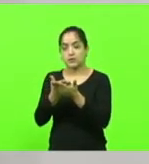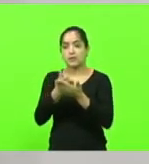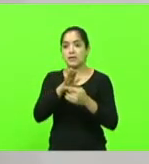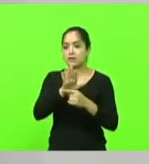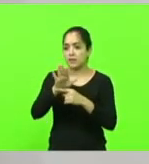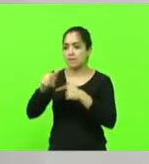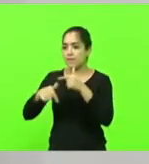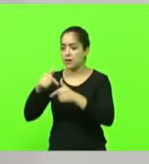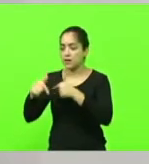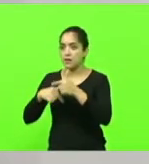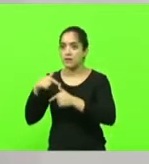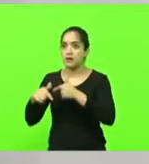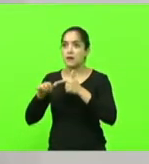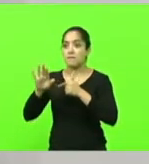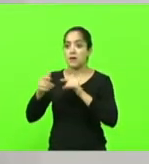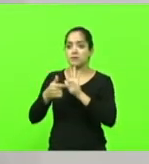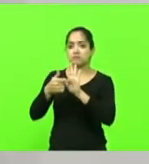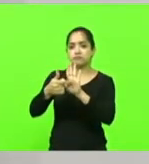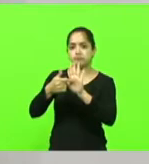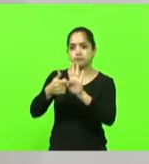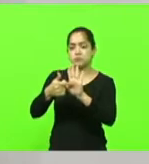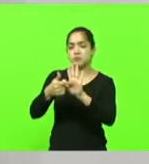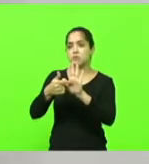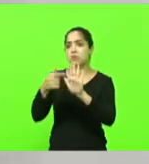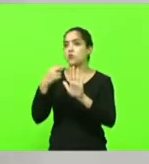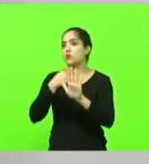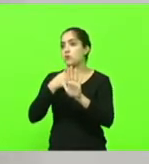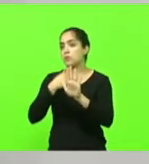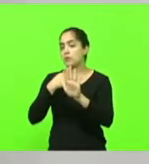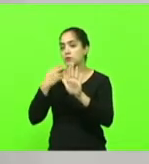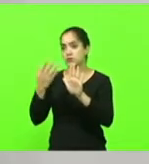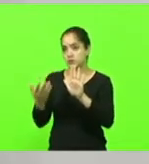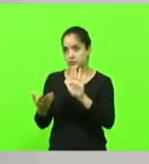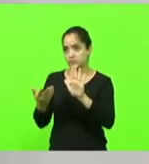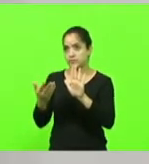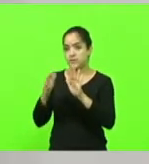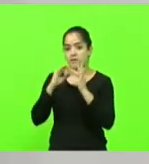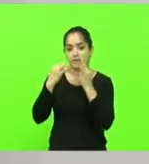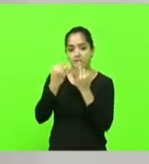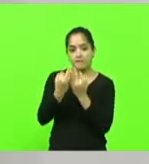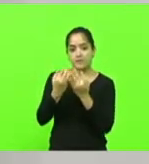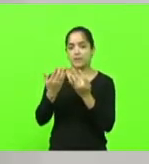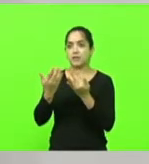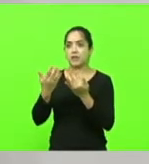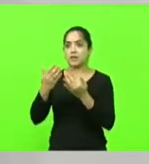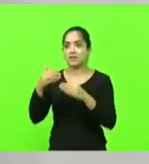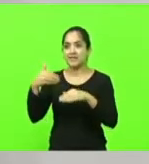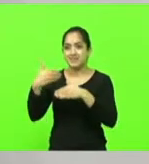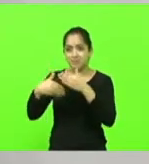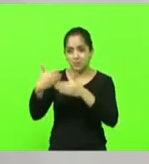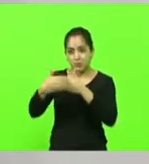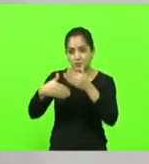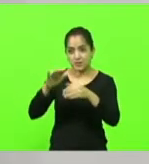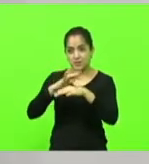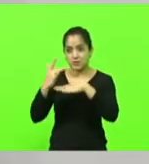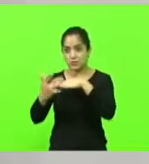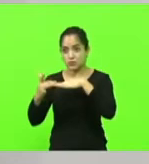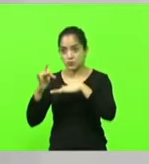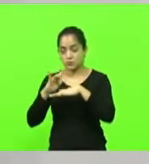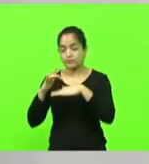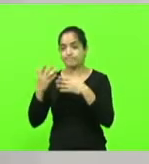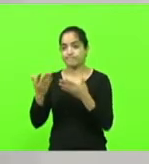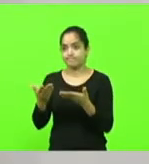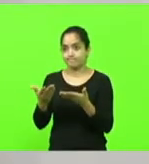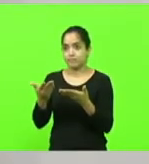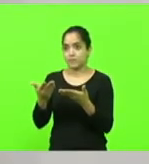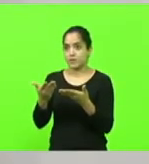mas não pode expor seu nome, a honra da família, nesse processo de redes sociais, com desonestos intelectuais.